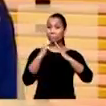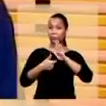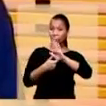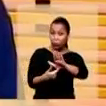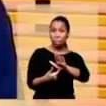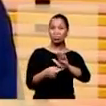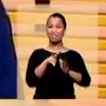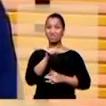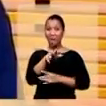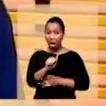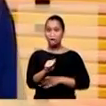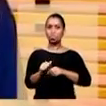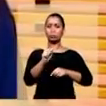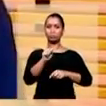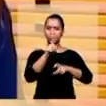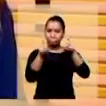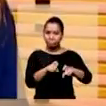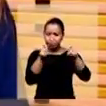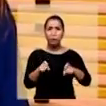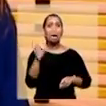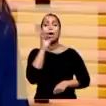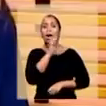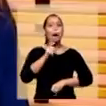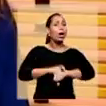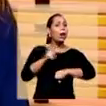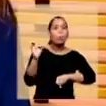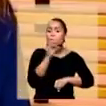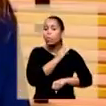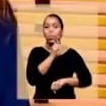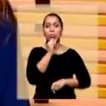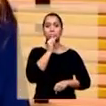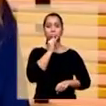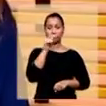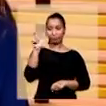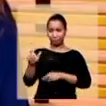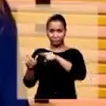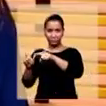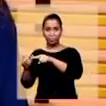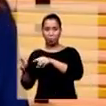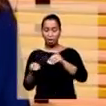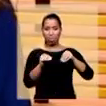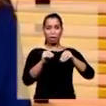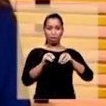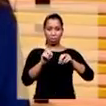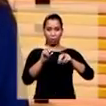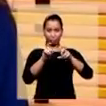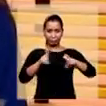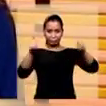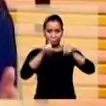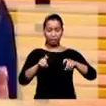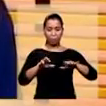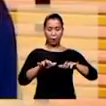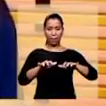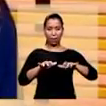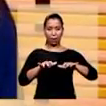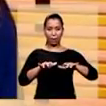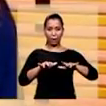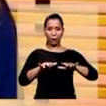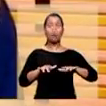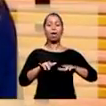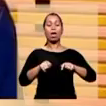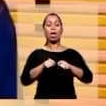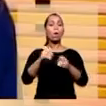coloca a vaga no sistema e isso tudo é automático. A pessoa, quando ela faz o cadastro conosco, é gerado um